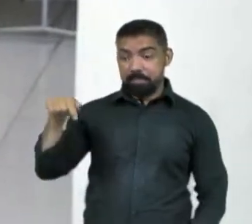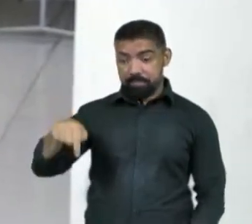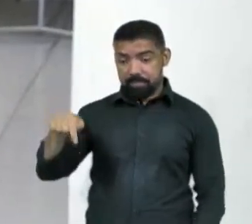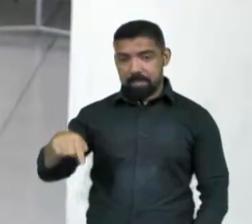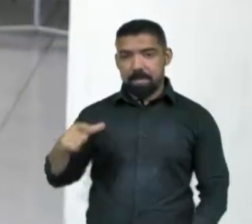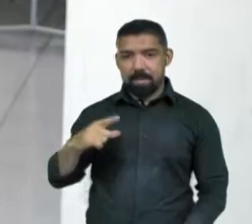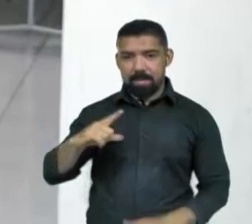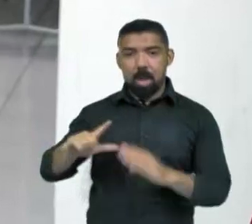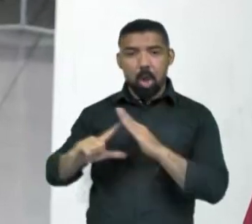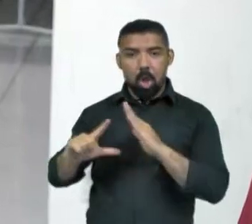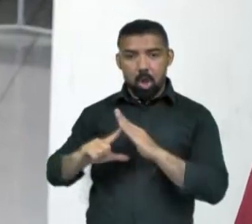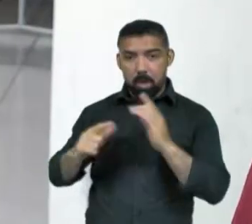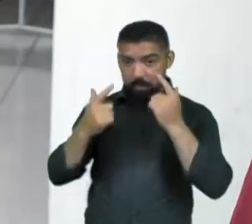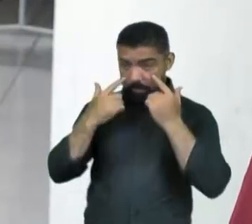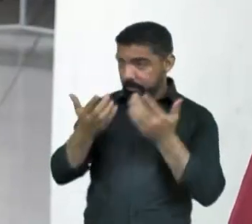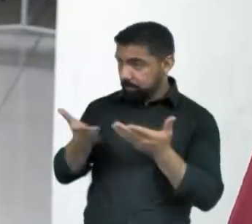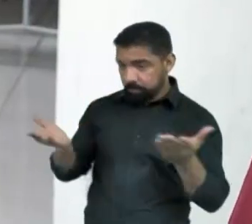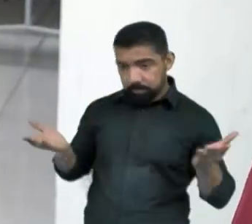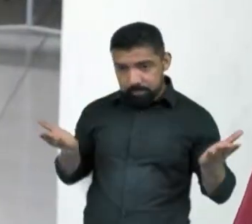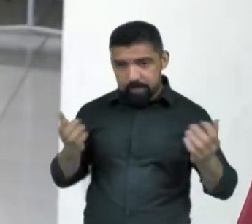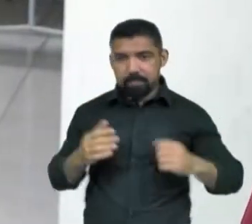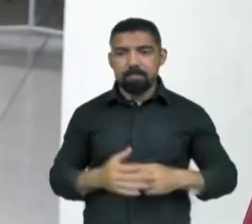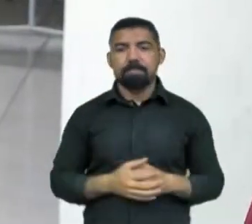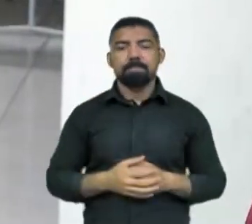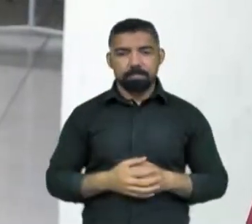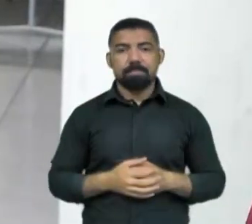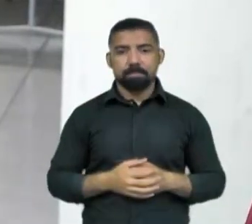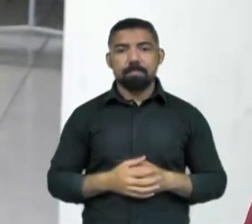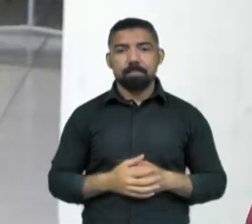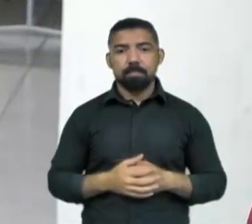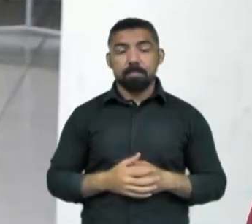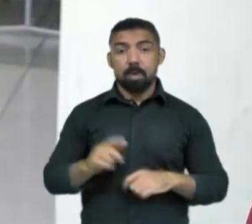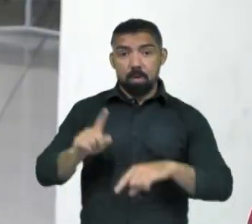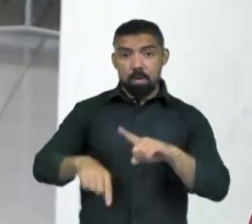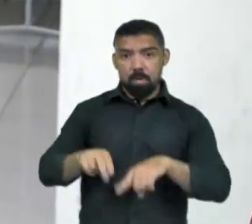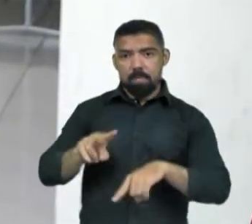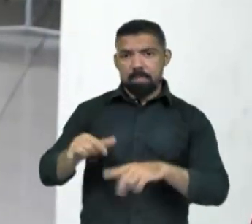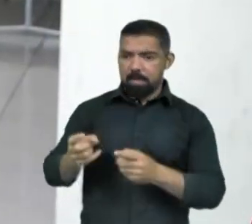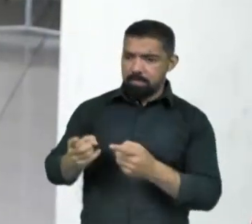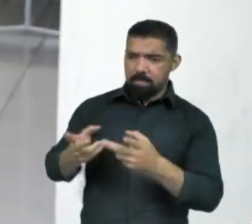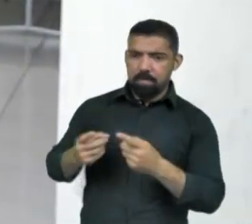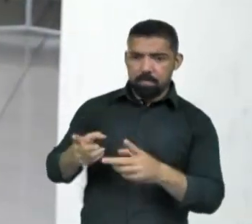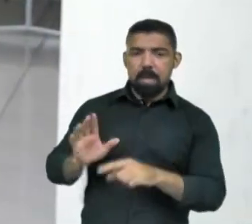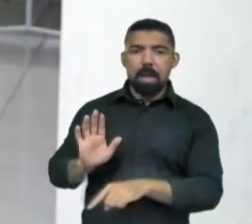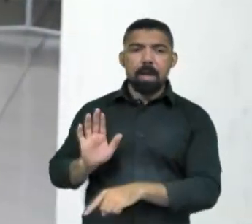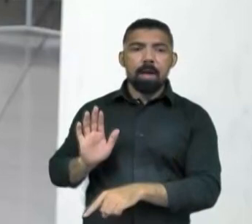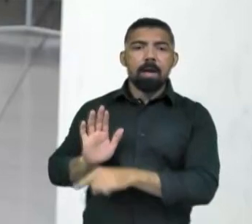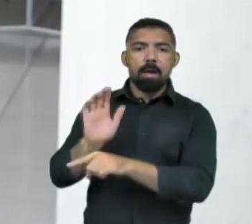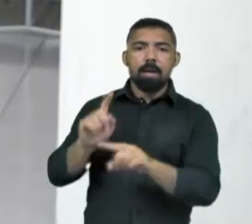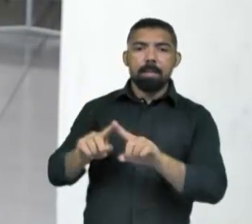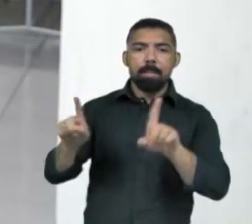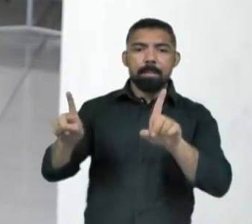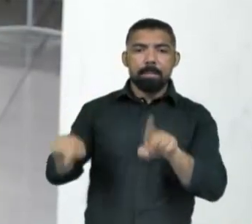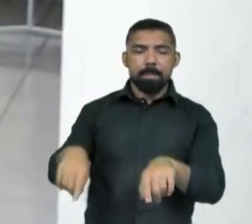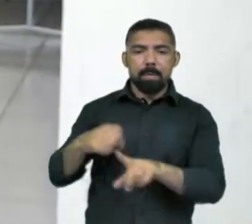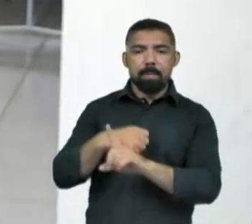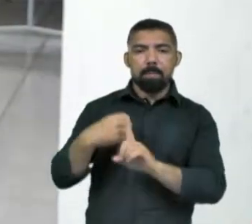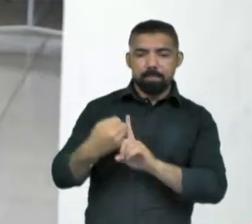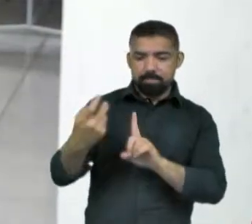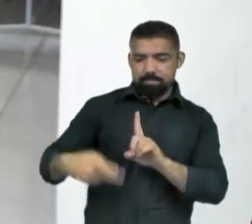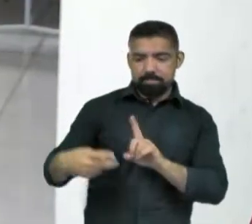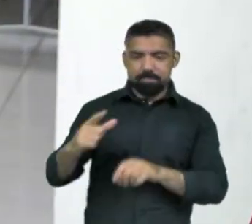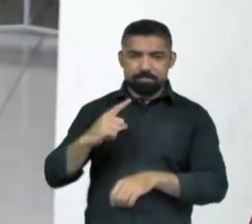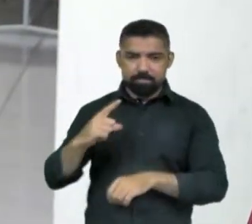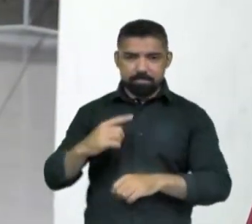estou, esses objetos serão comercializados para ajudar nos programas sociais aqui da associação.